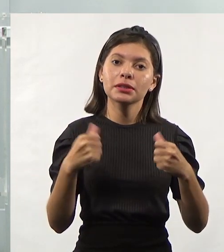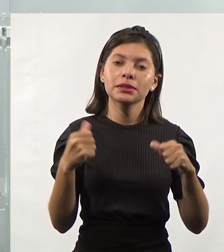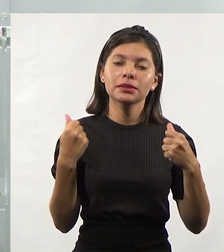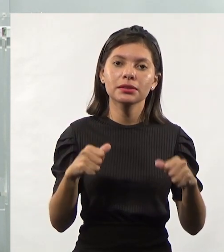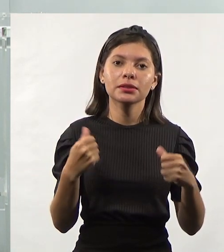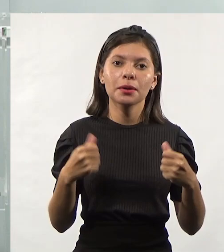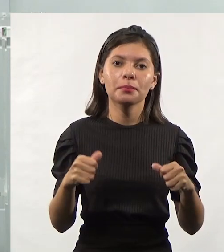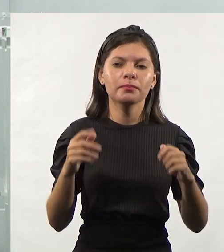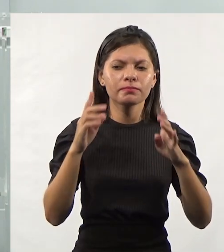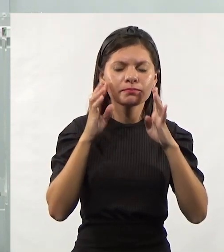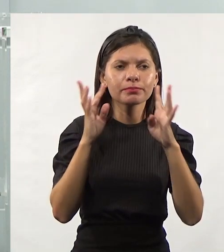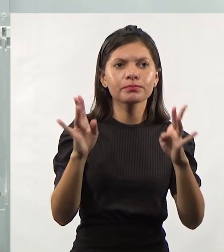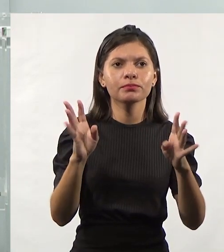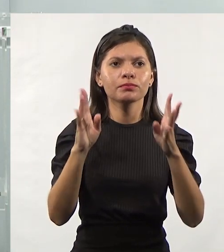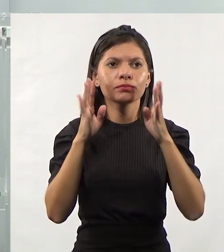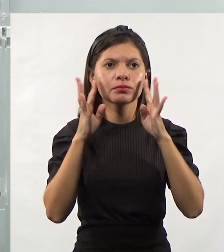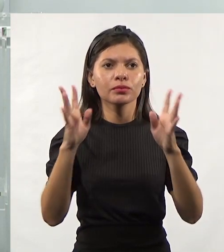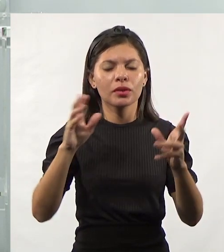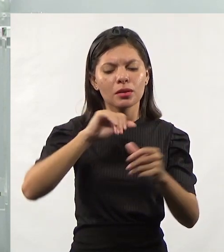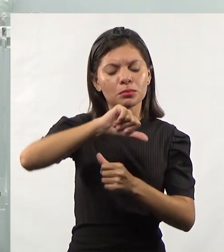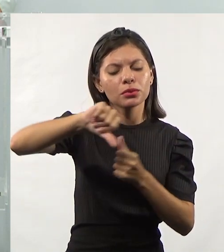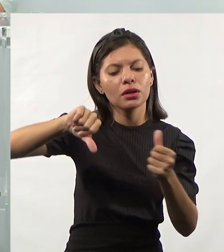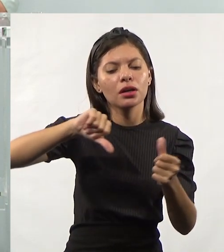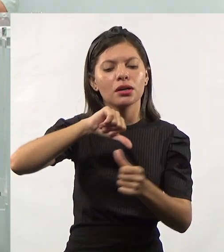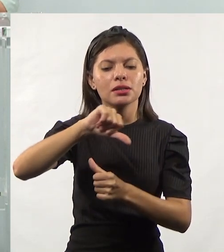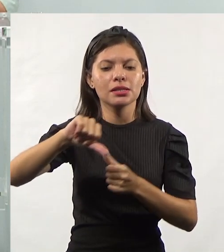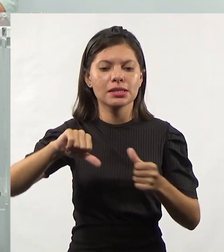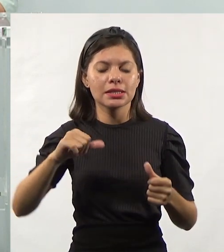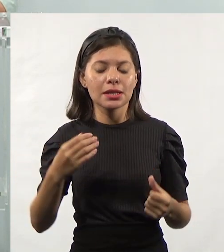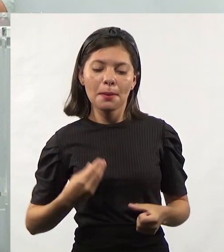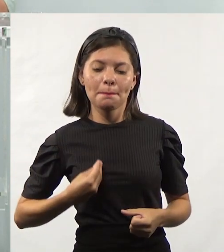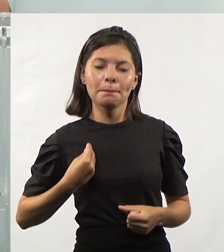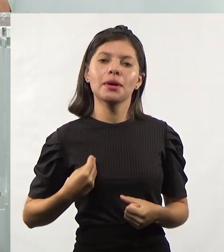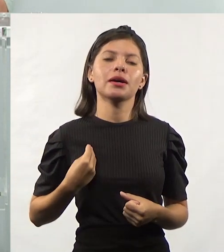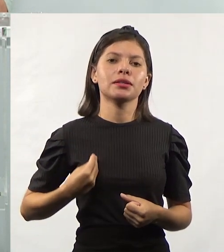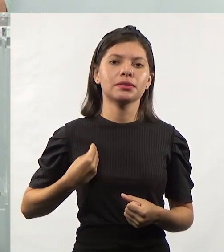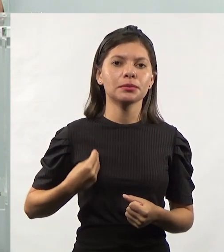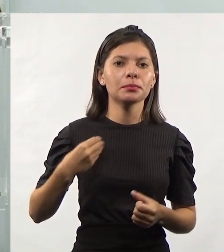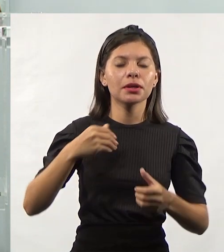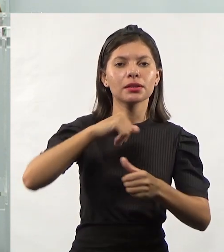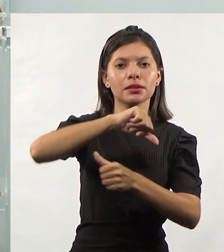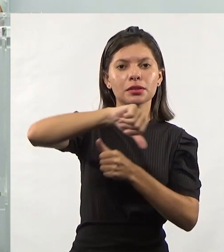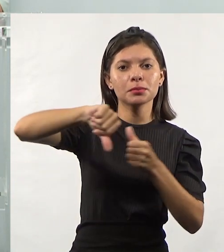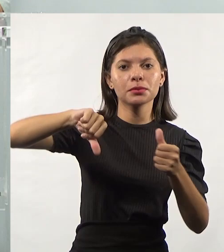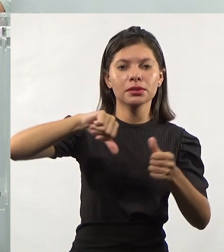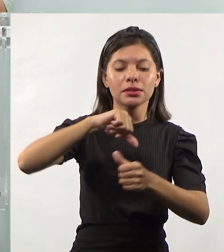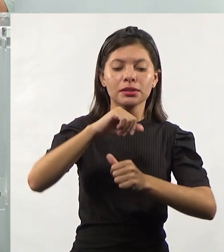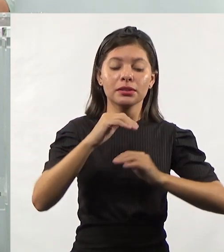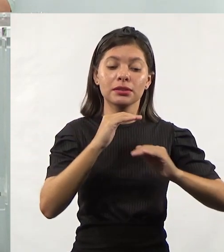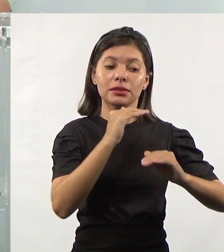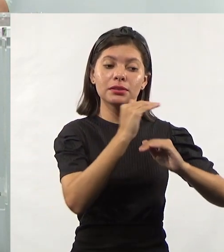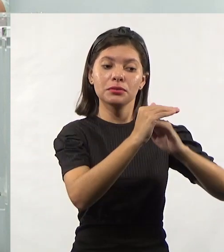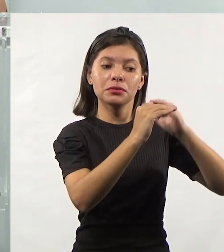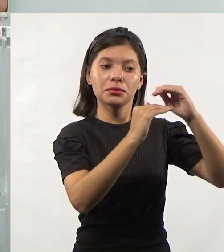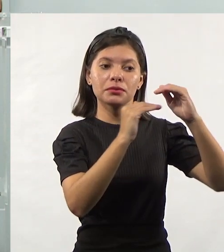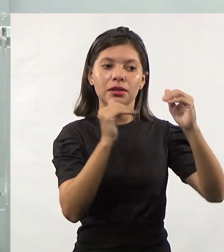gente. Então, a gente precisa estar atento a essas mudanças, participar